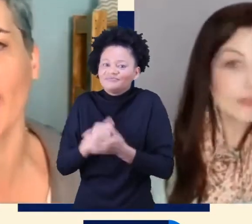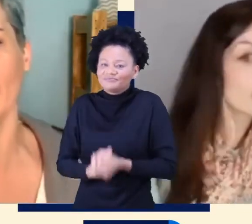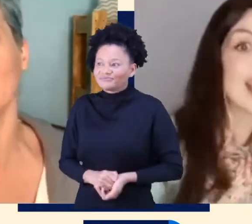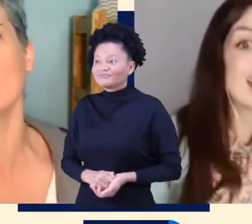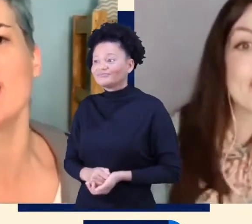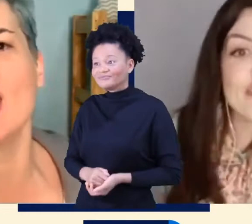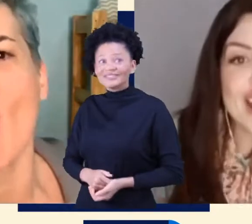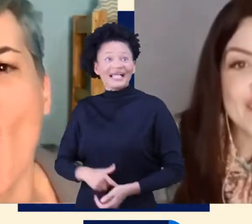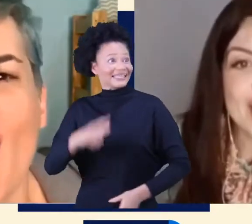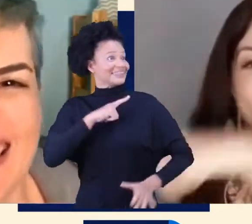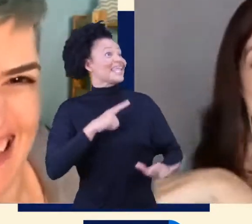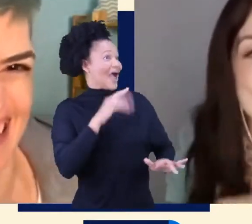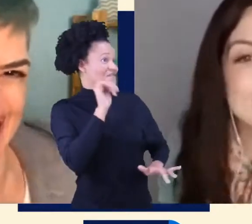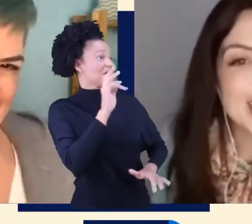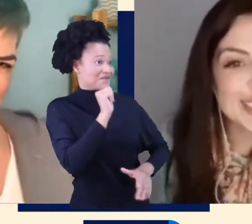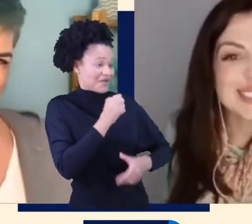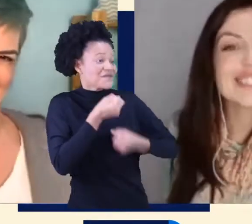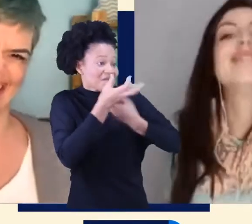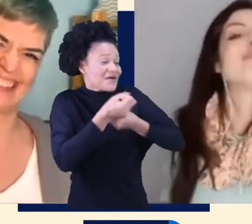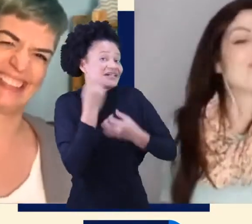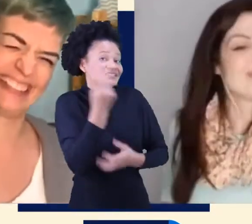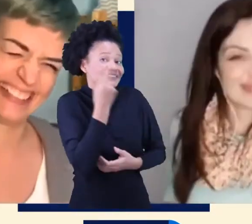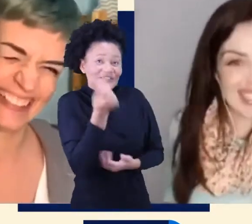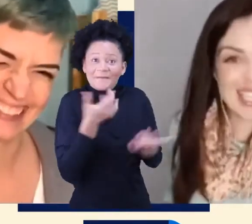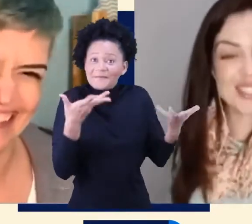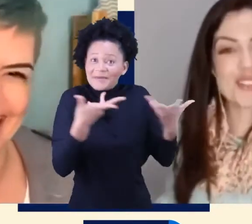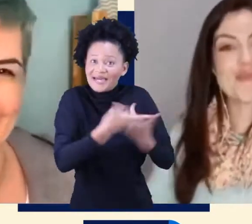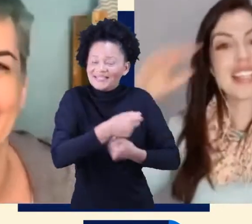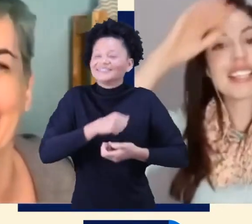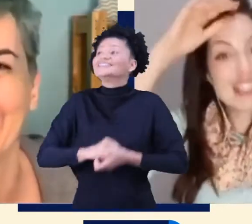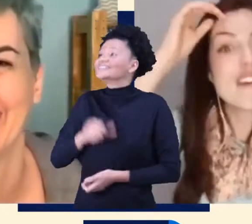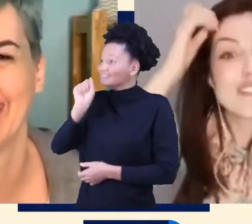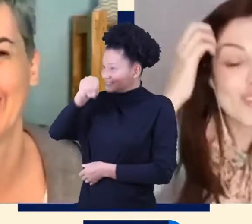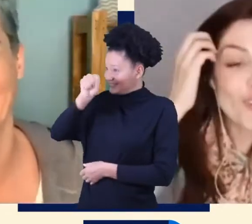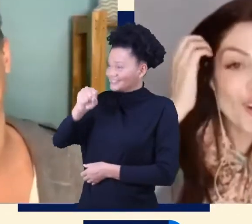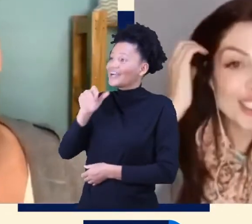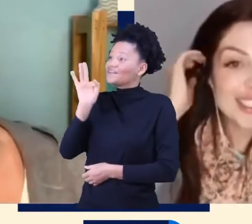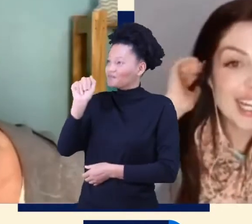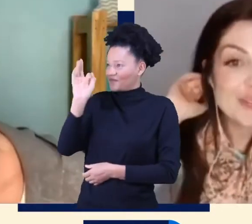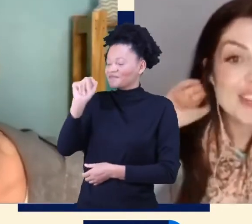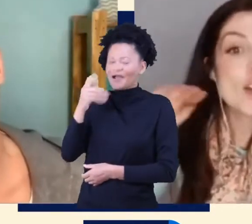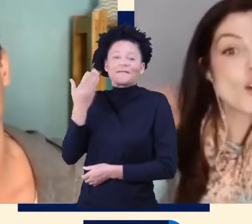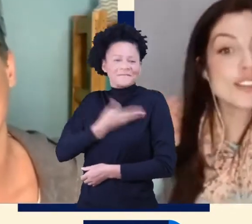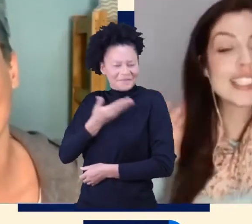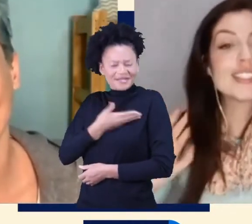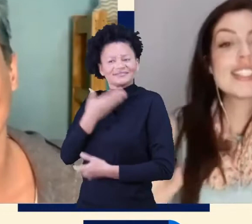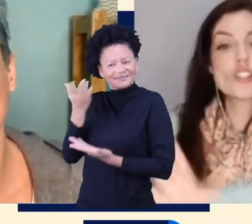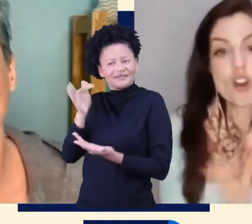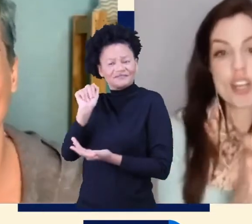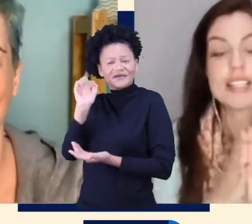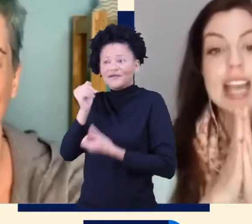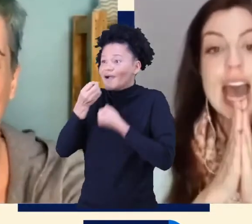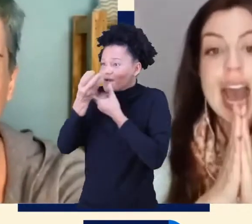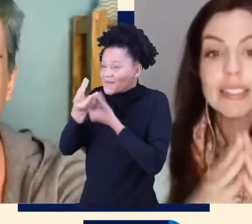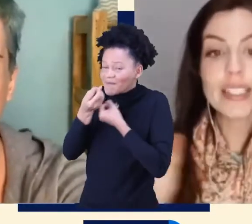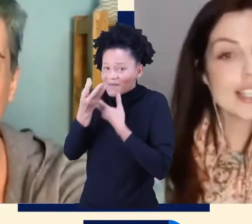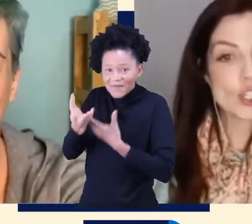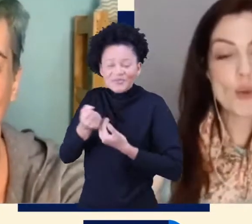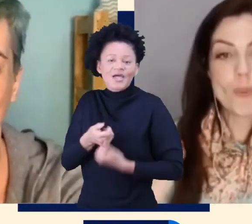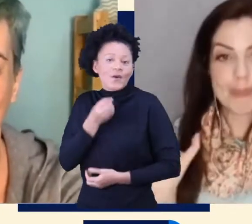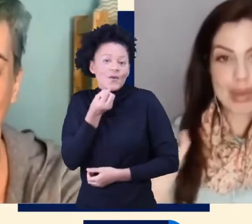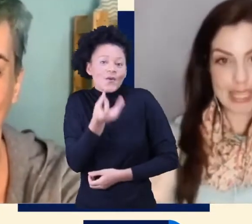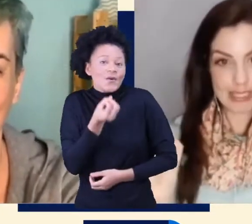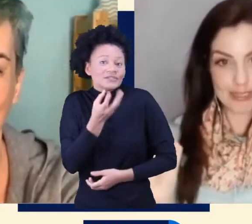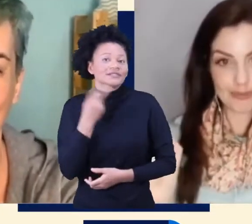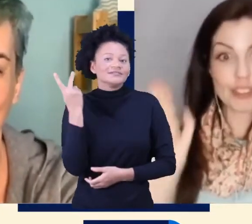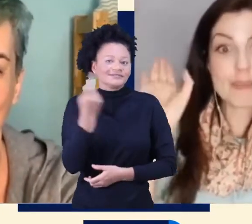praça, tem a Fafá Conta com... Isso, amiga, tem Fafá Conta, contando as histórias. A internet é